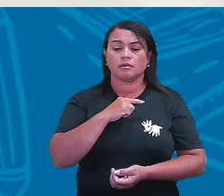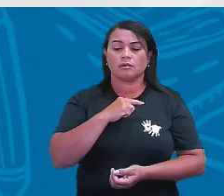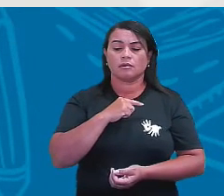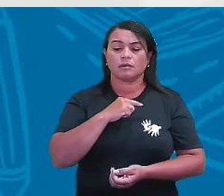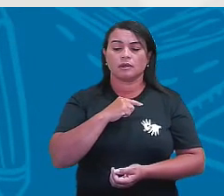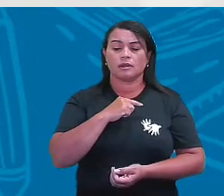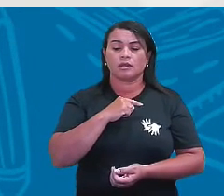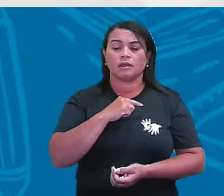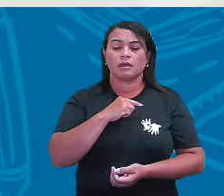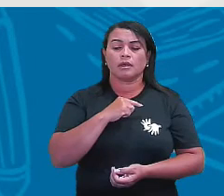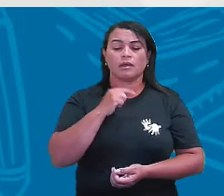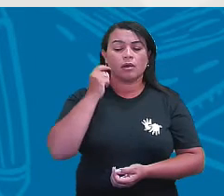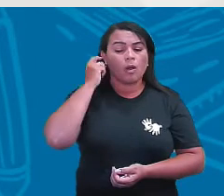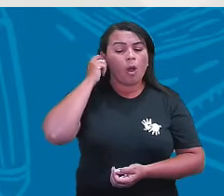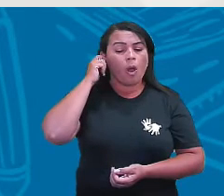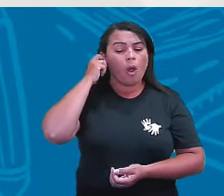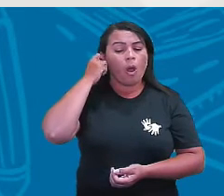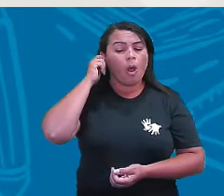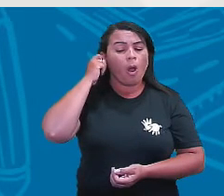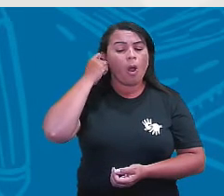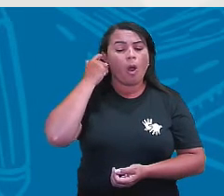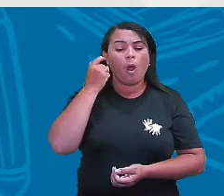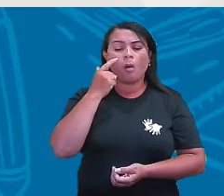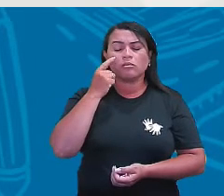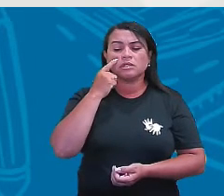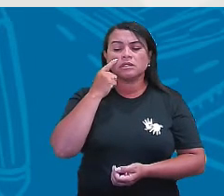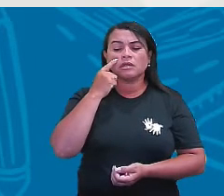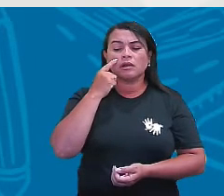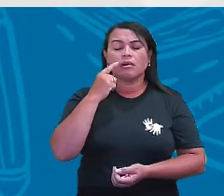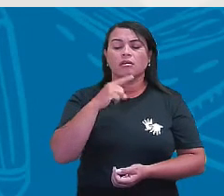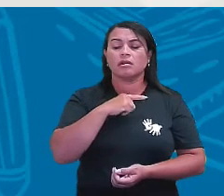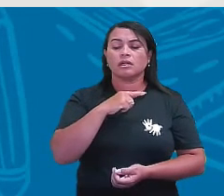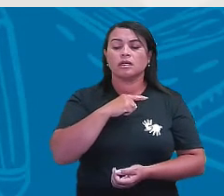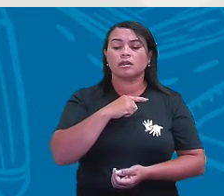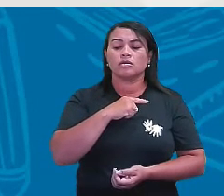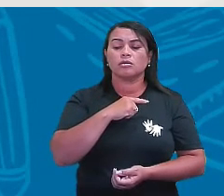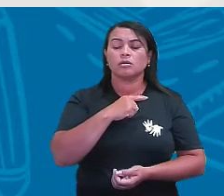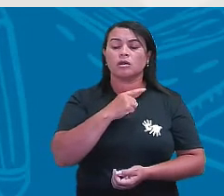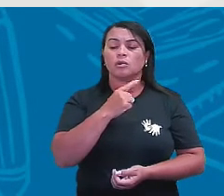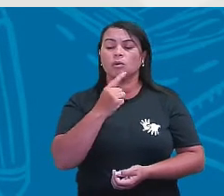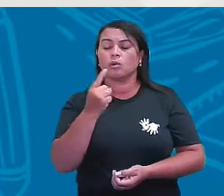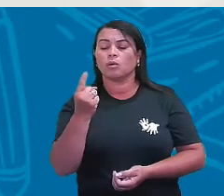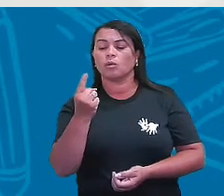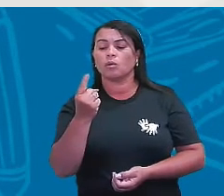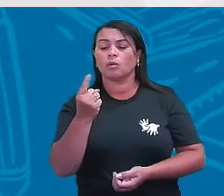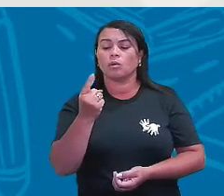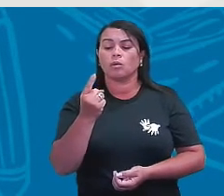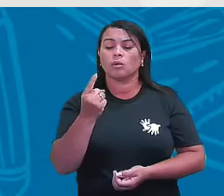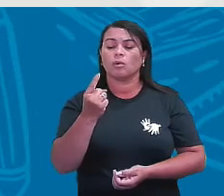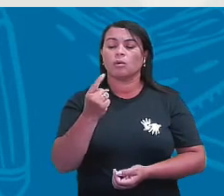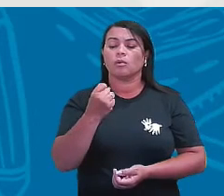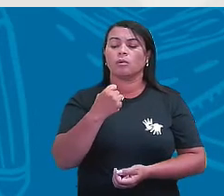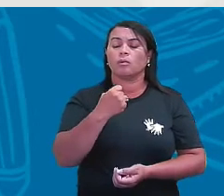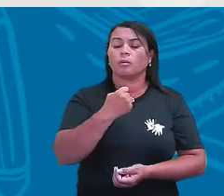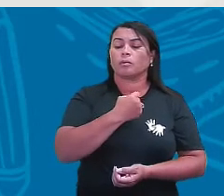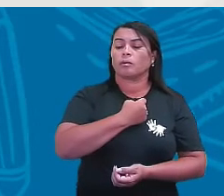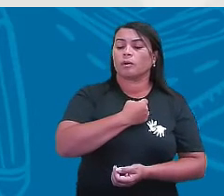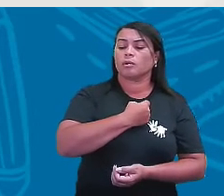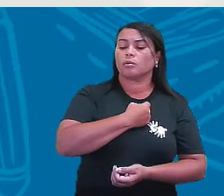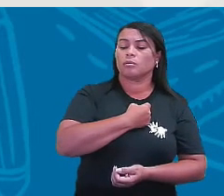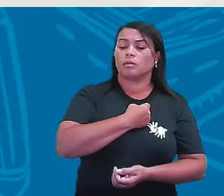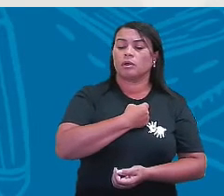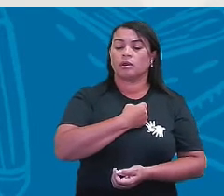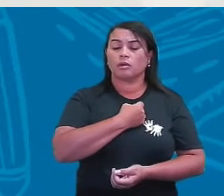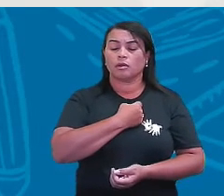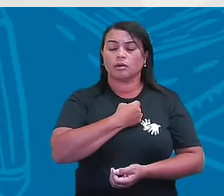intervalinhos, né? E entre o número 1 e o número 2, vai ter quantos intervalos? E